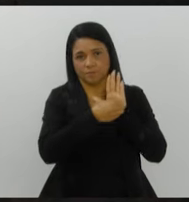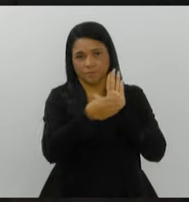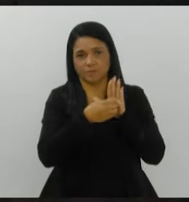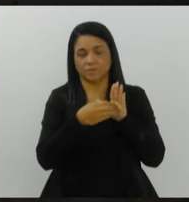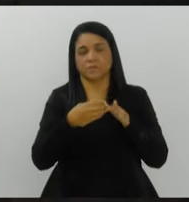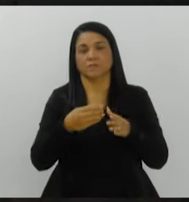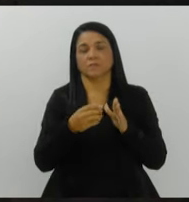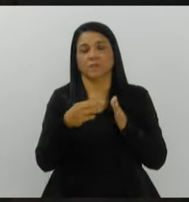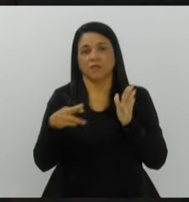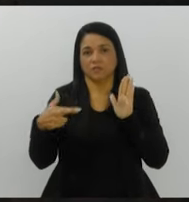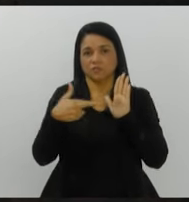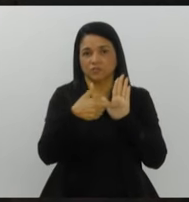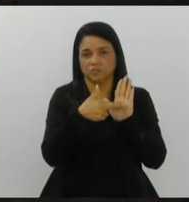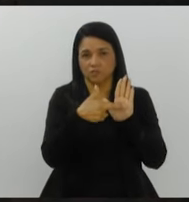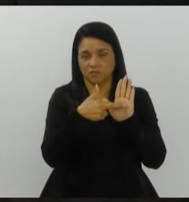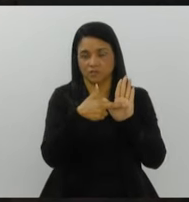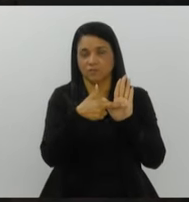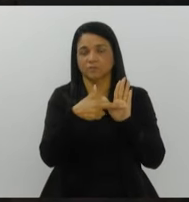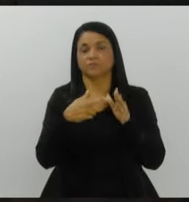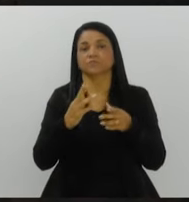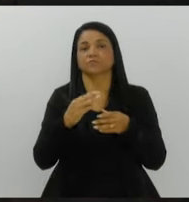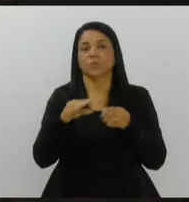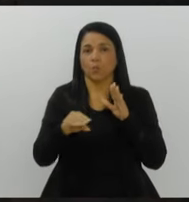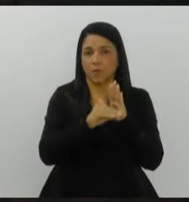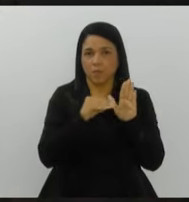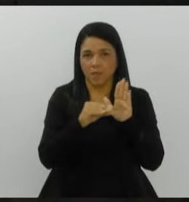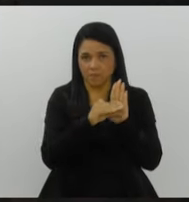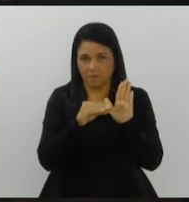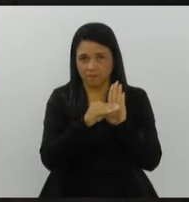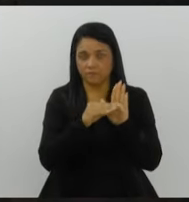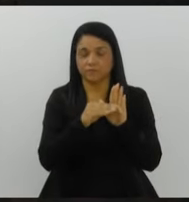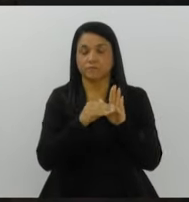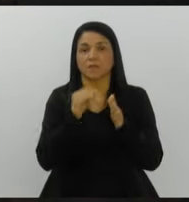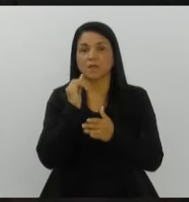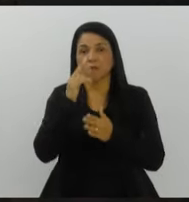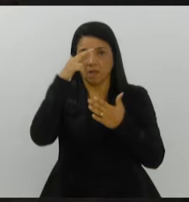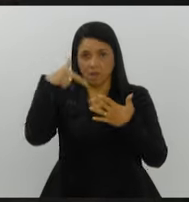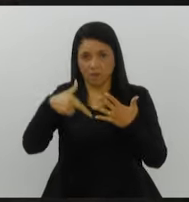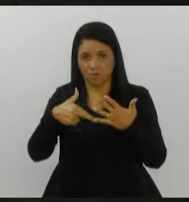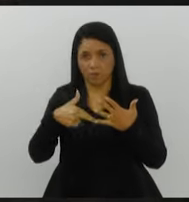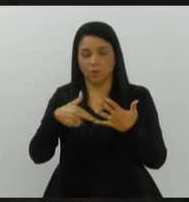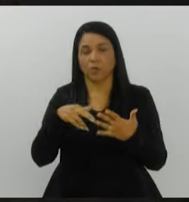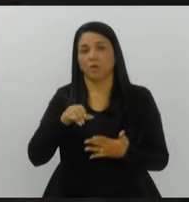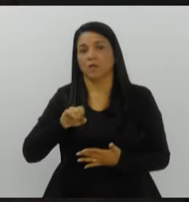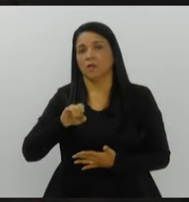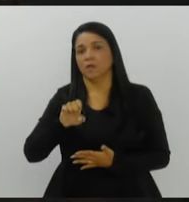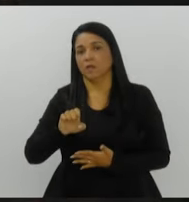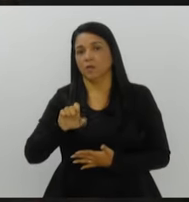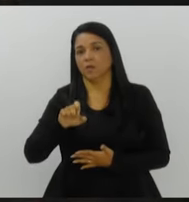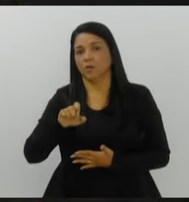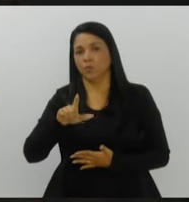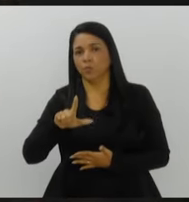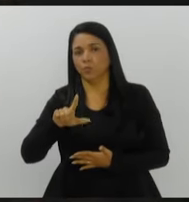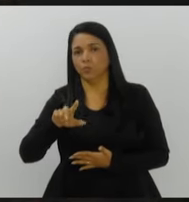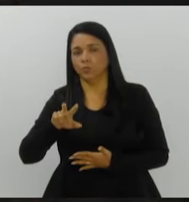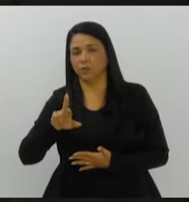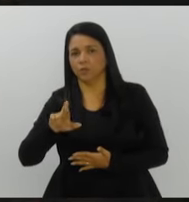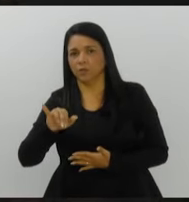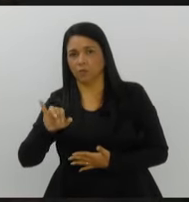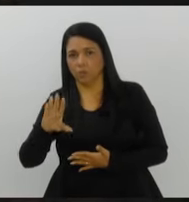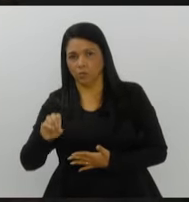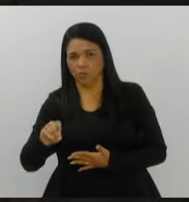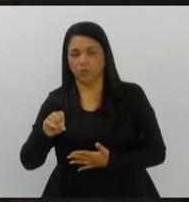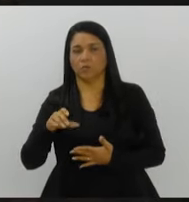legislativa favorável com emenda. Relator, deputado Eurico Júnior. Em discussão, não havendo quem queira discutir, encerrada a